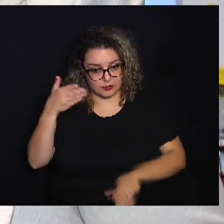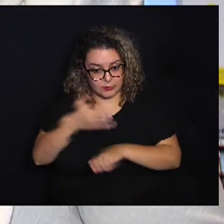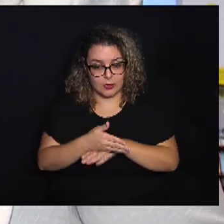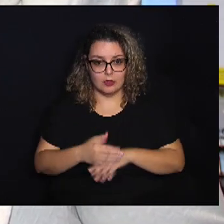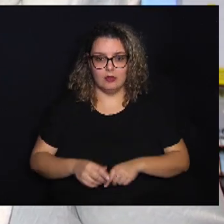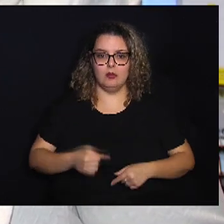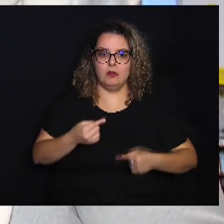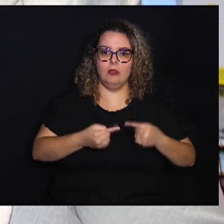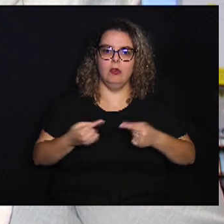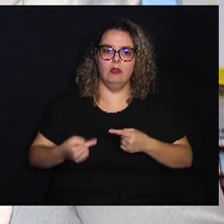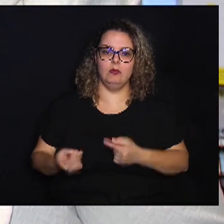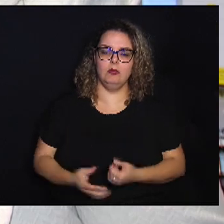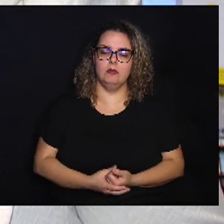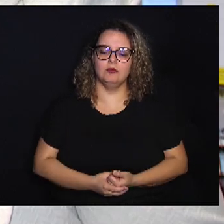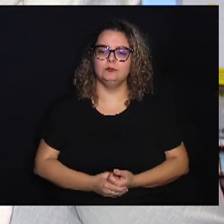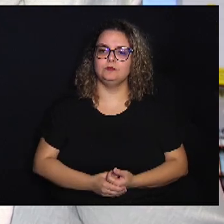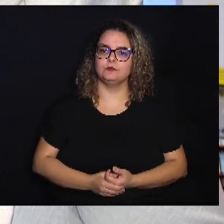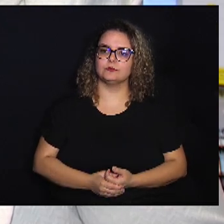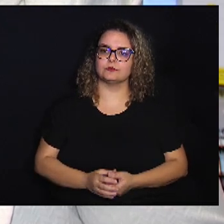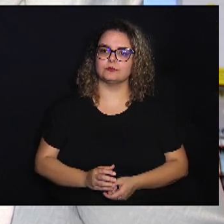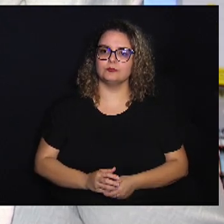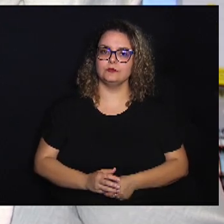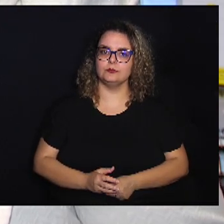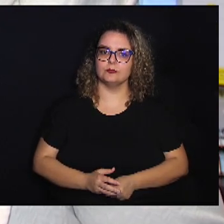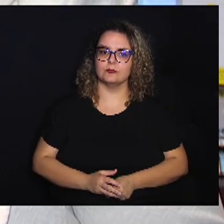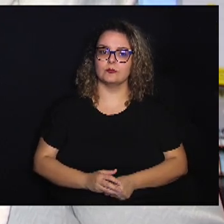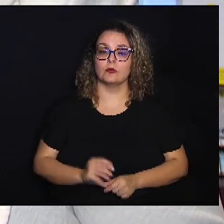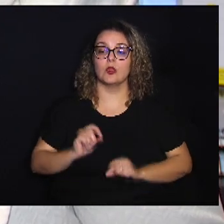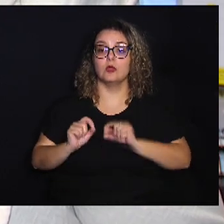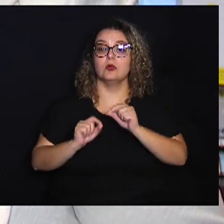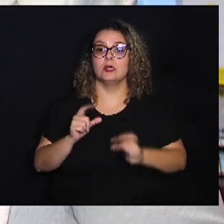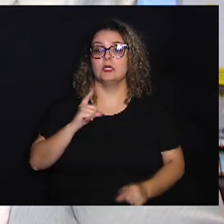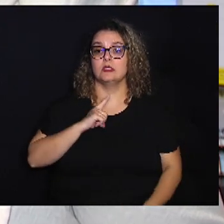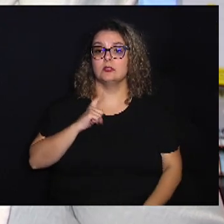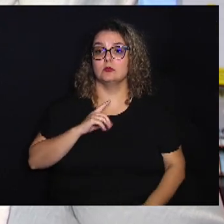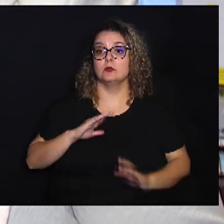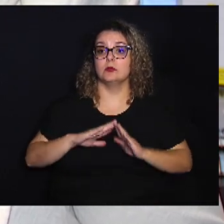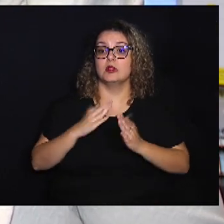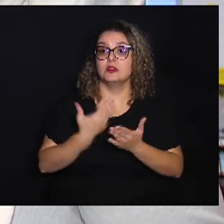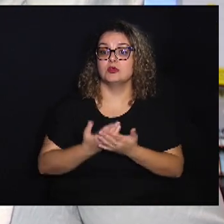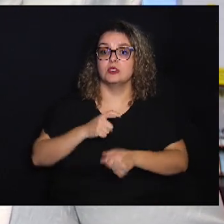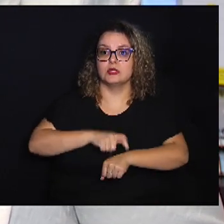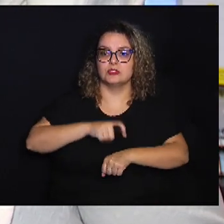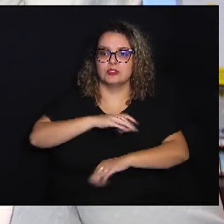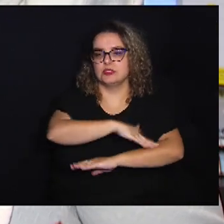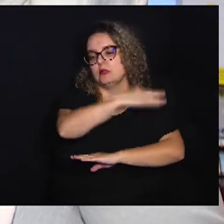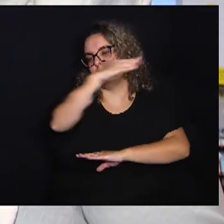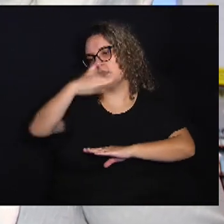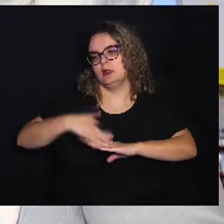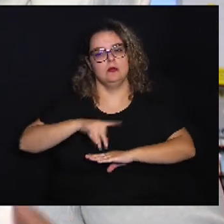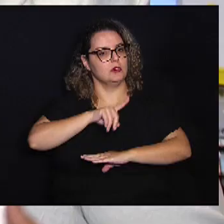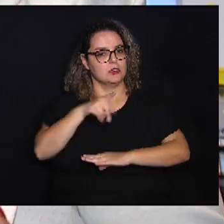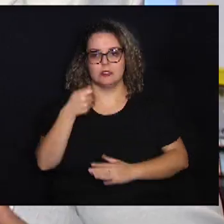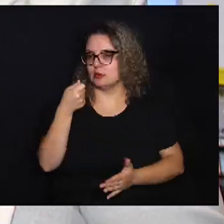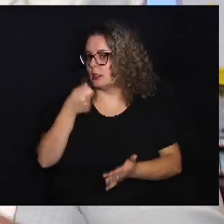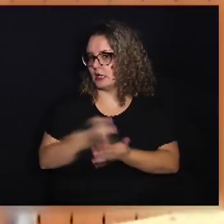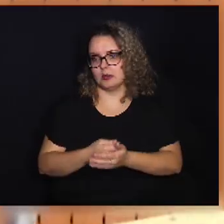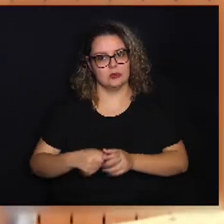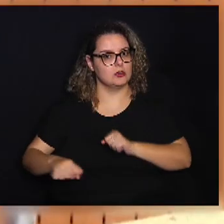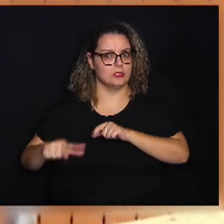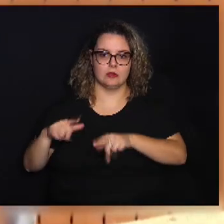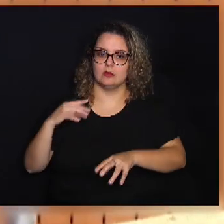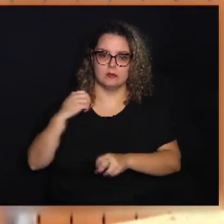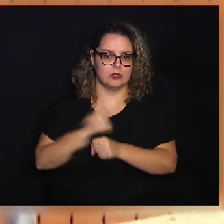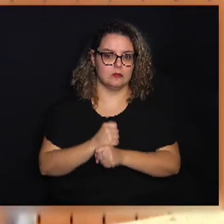desse debate, é que o que nós temos é uma escola de tempo integral, porque não se garante essa formação integral, né?